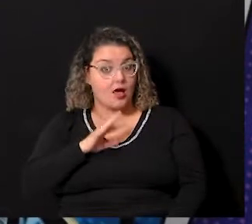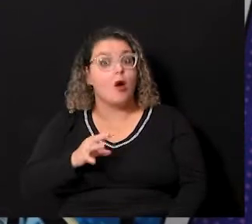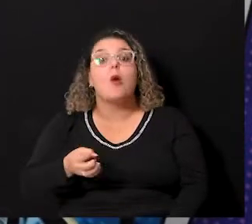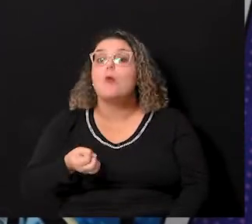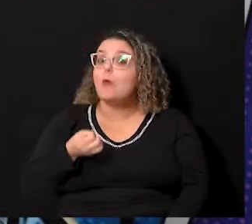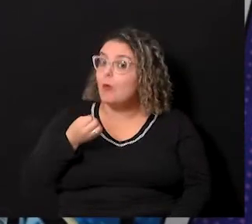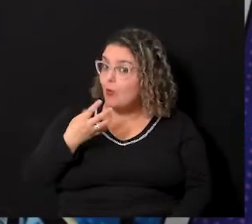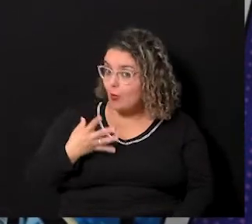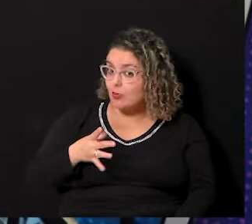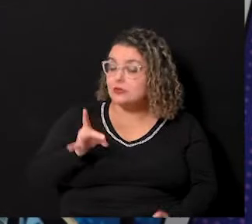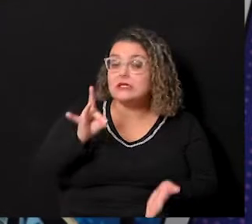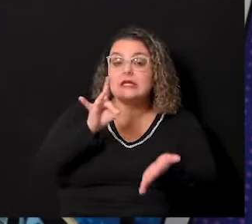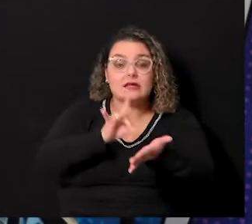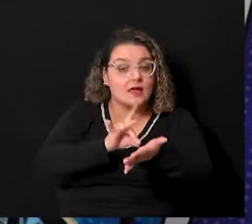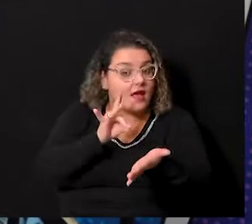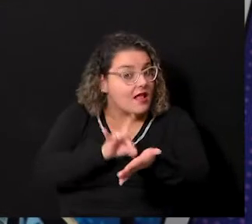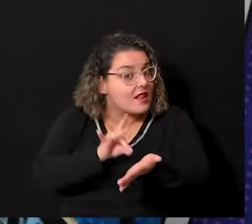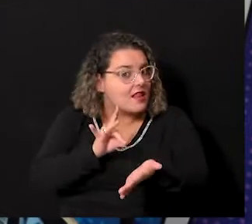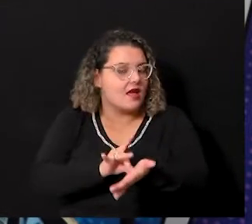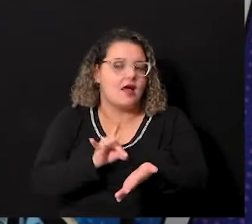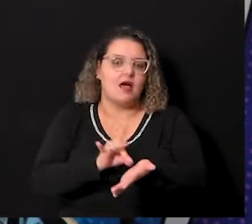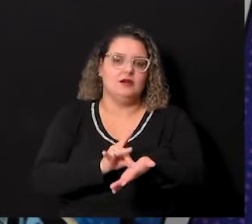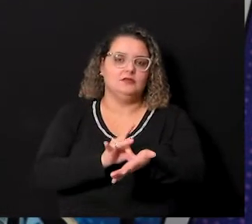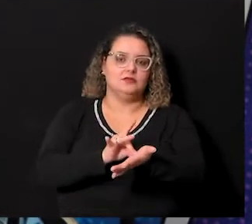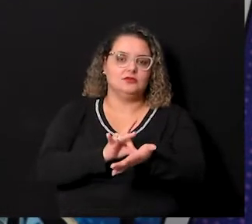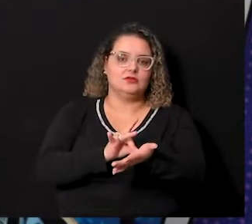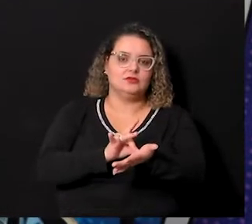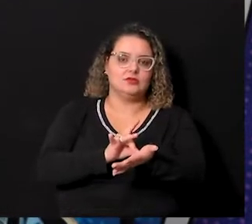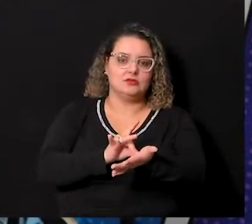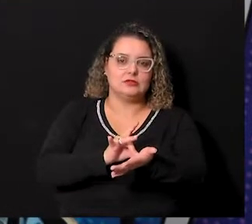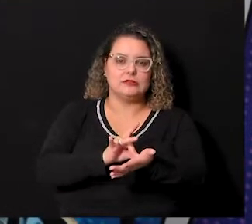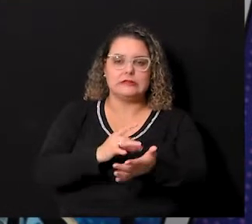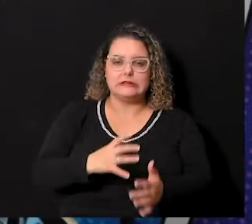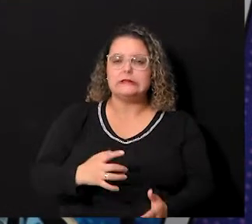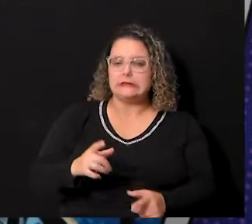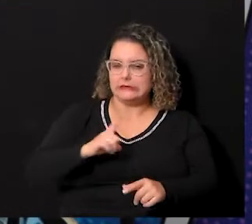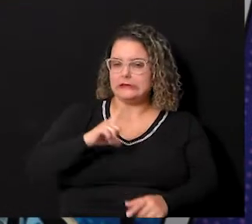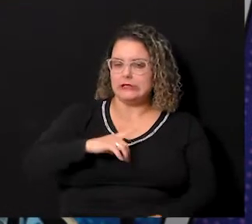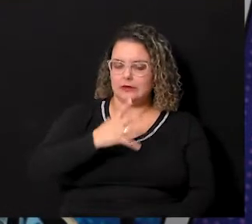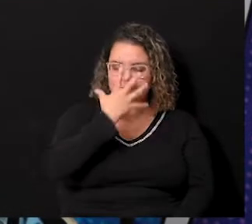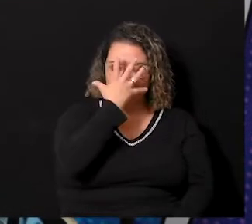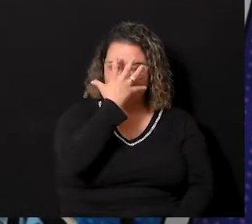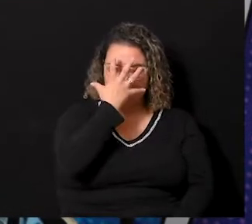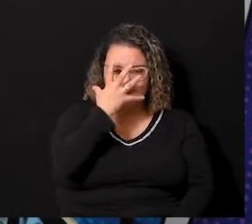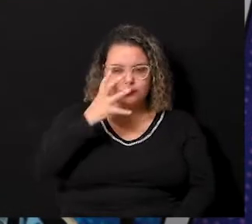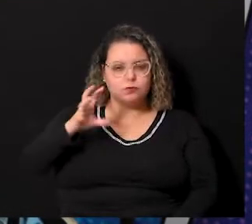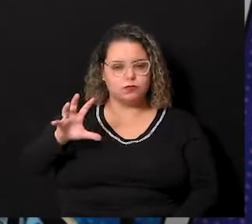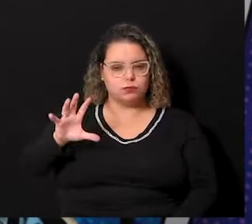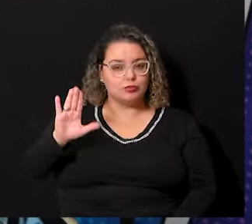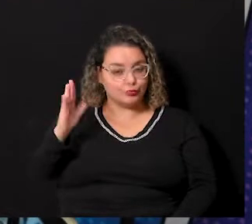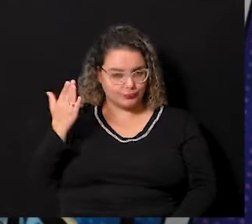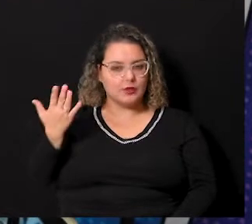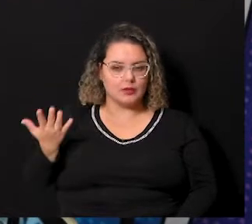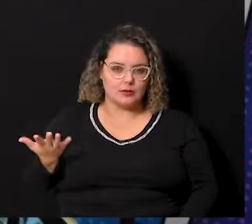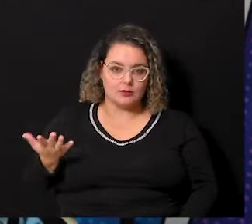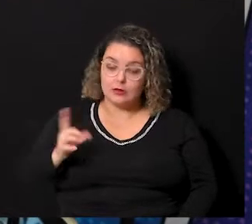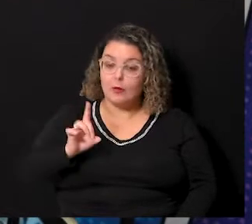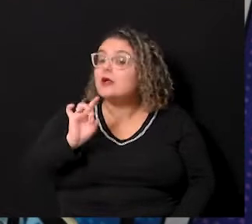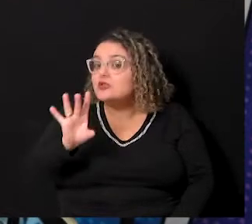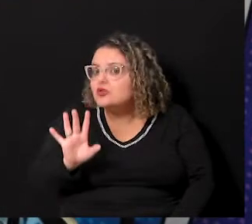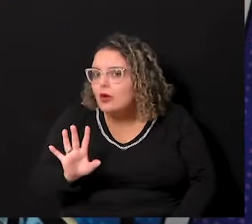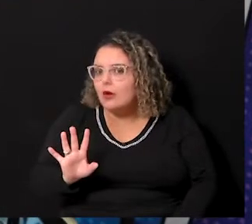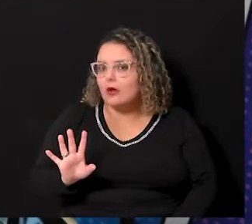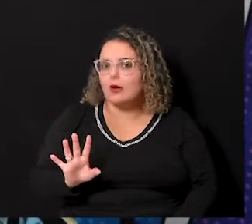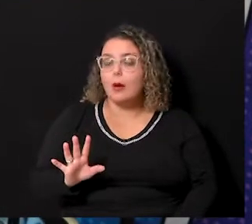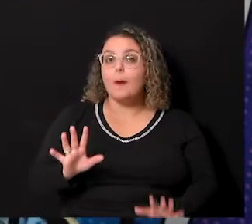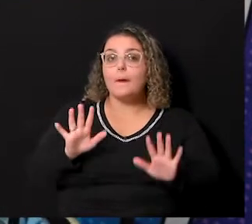bacana, porque tem muita realidade, tem muita hipocrisia, tem muita... Quer dizer, não é por causa